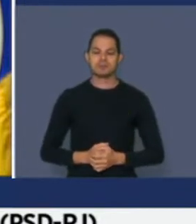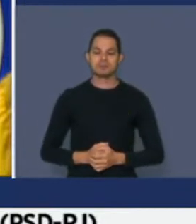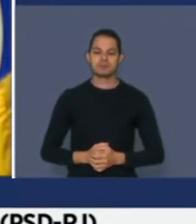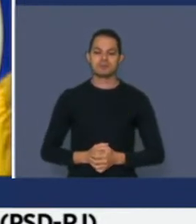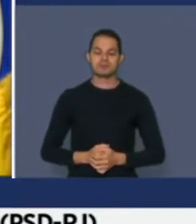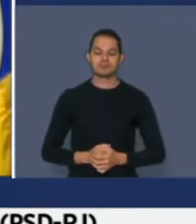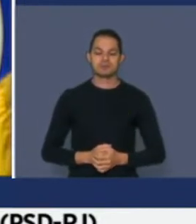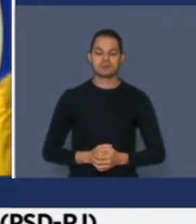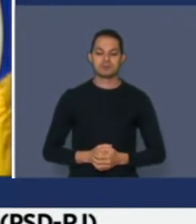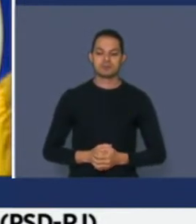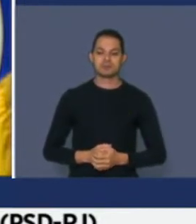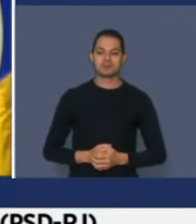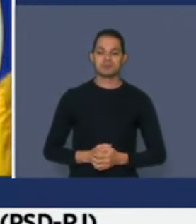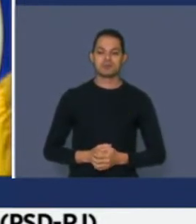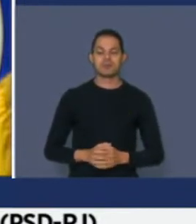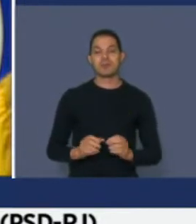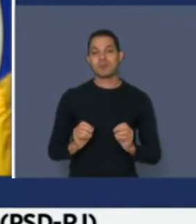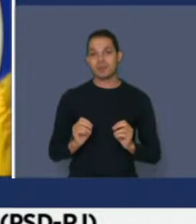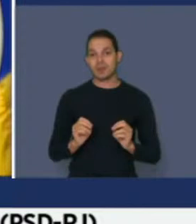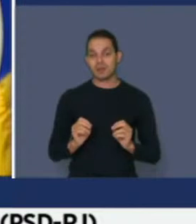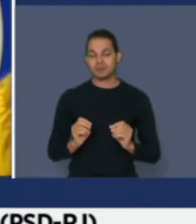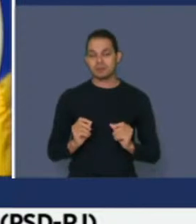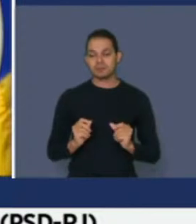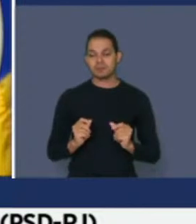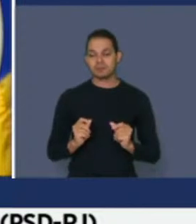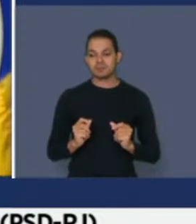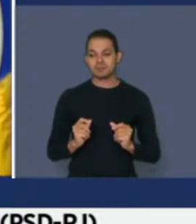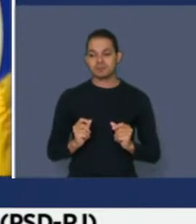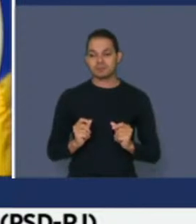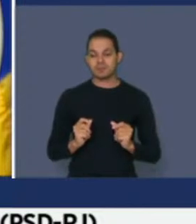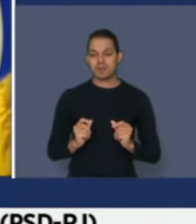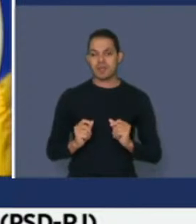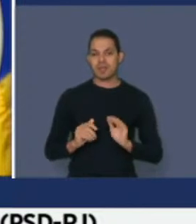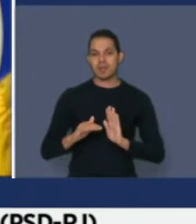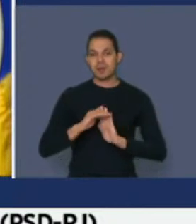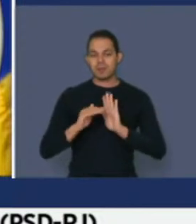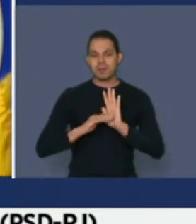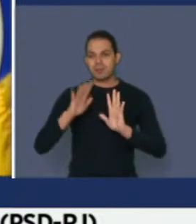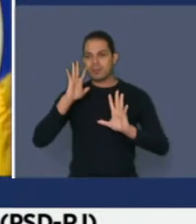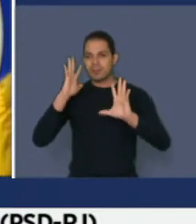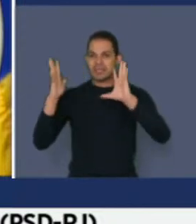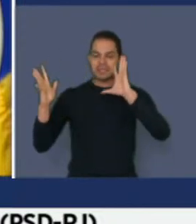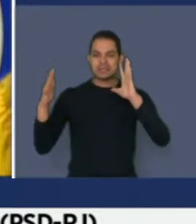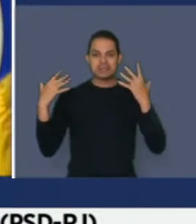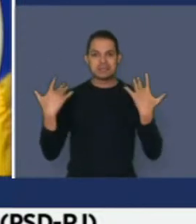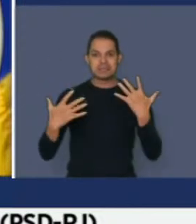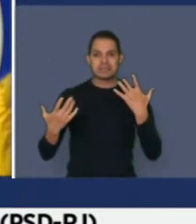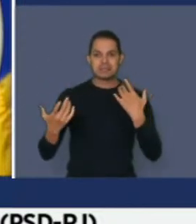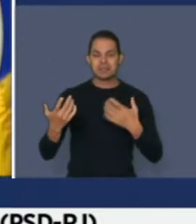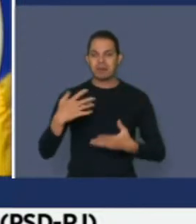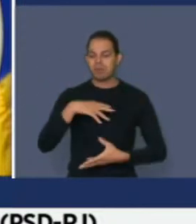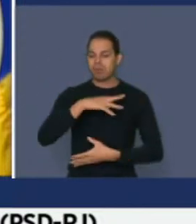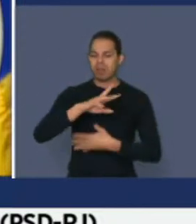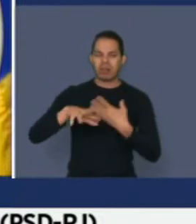De qualquer sorte, apesar das medidas desesperadas e